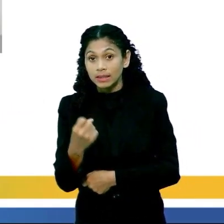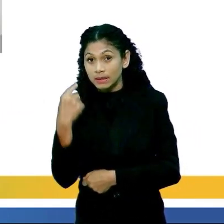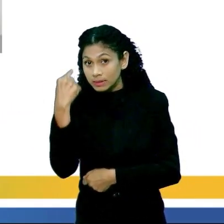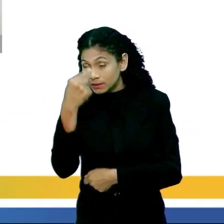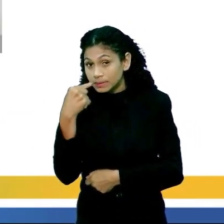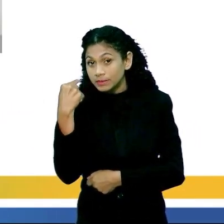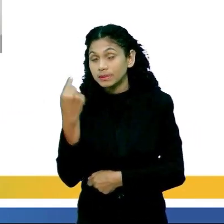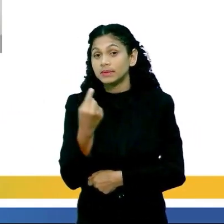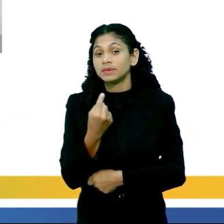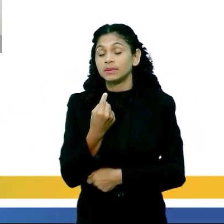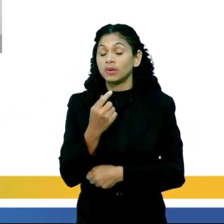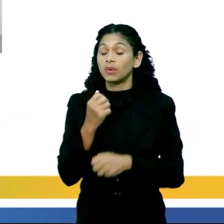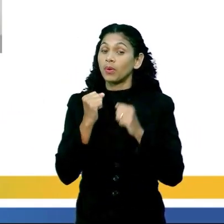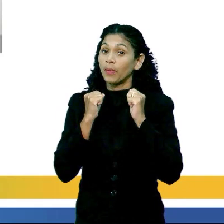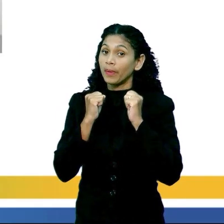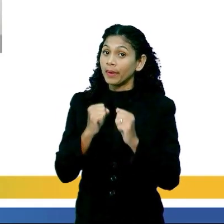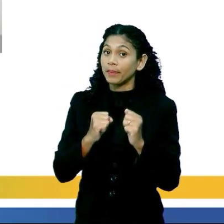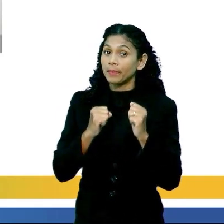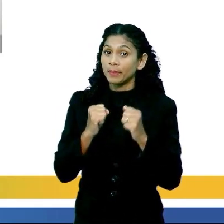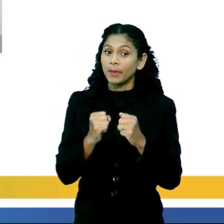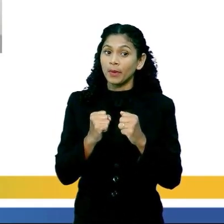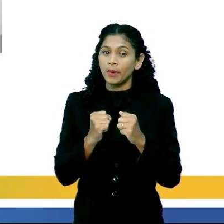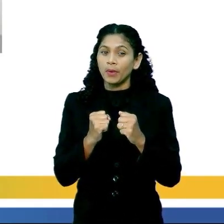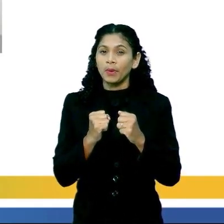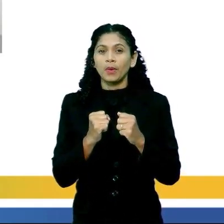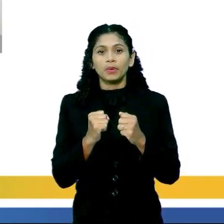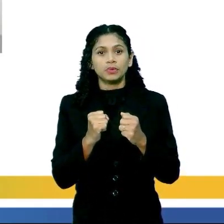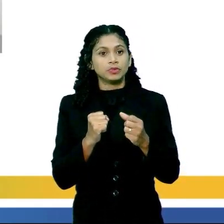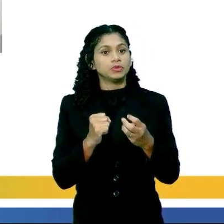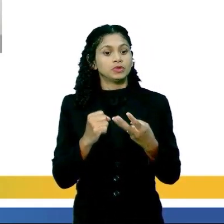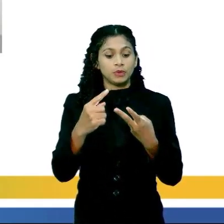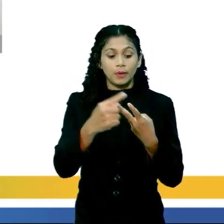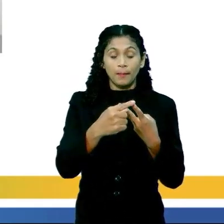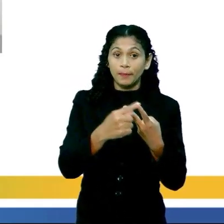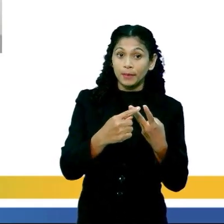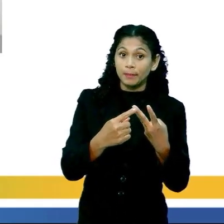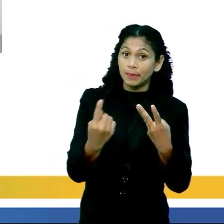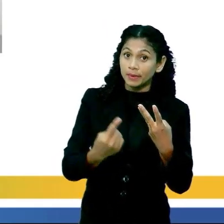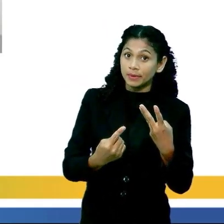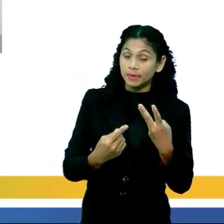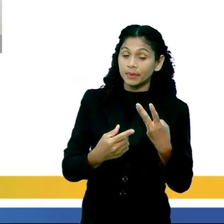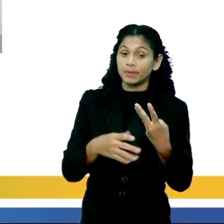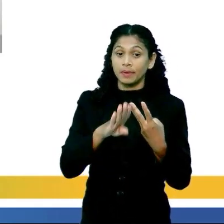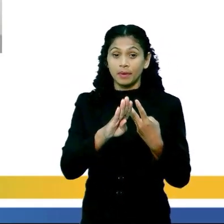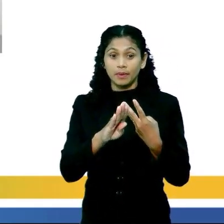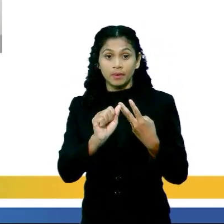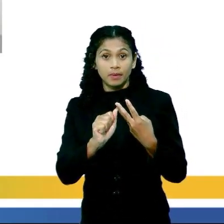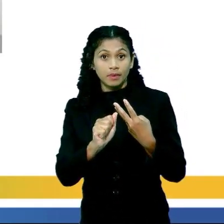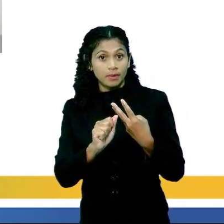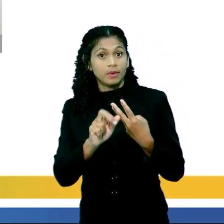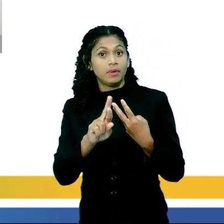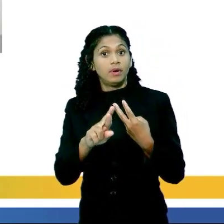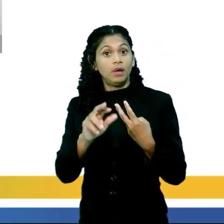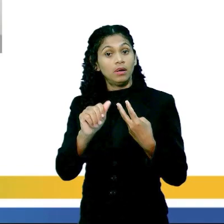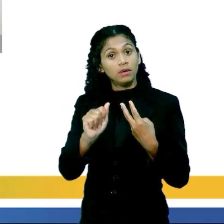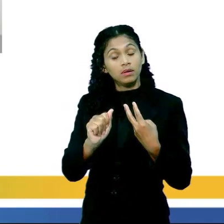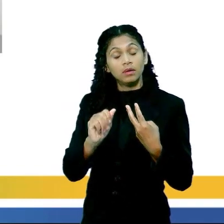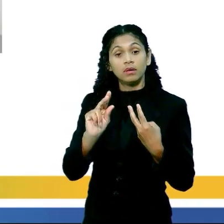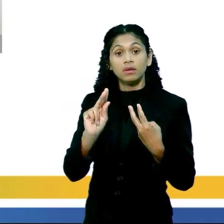jogo de baralho, ou seja, la carta, le juega las cartas, ou seja, a gente joga o baralho. A carta também pode ser, galera,